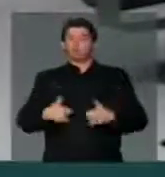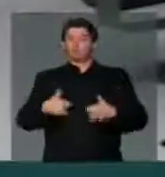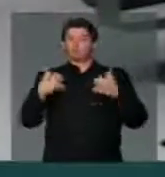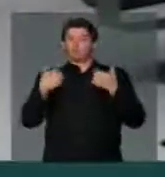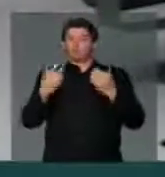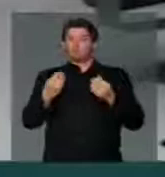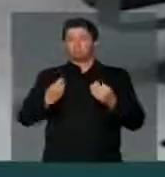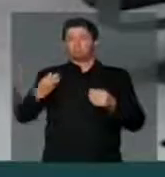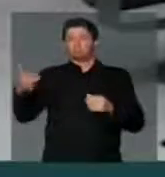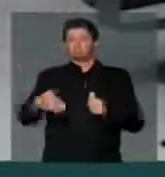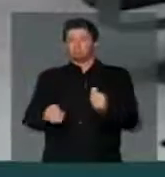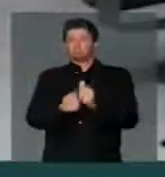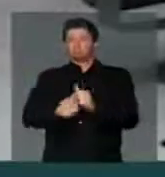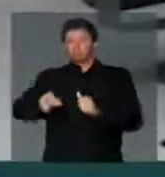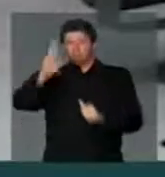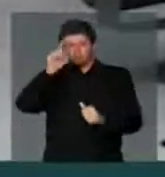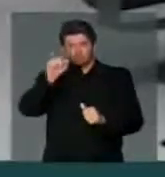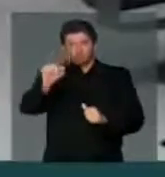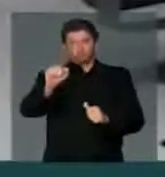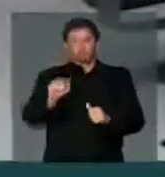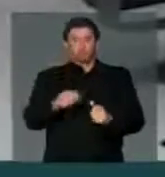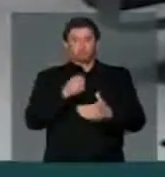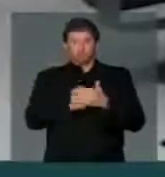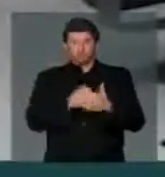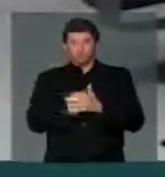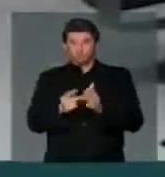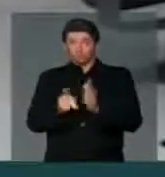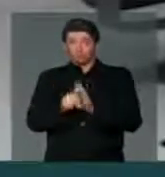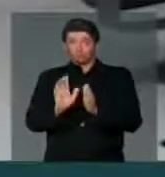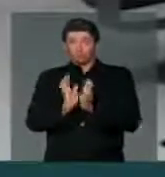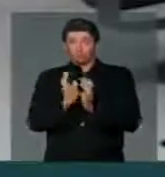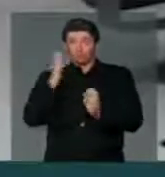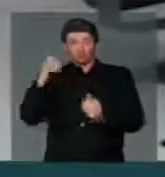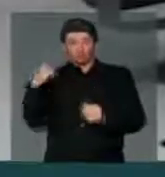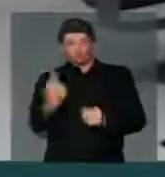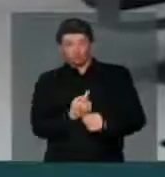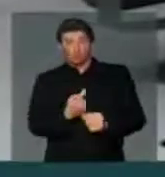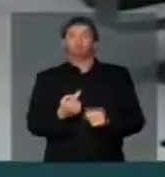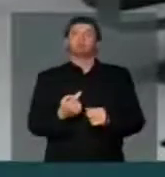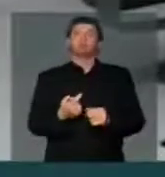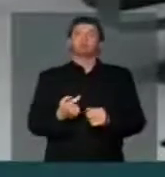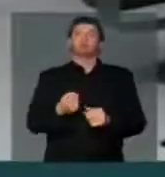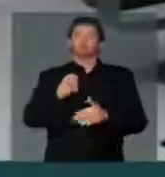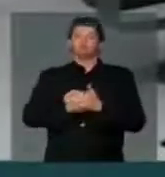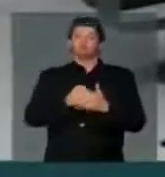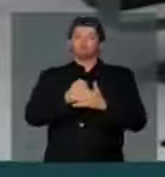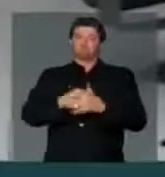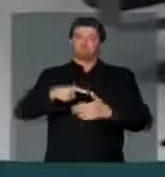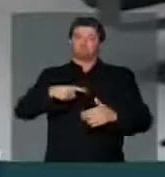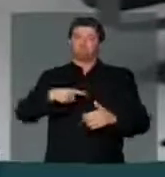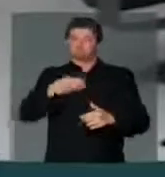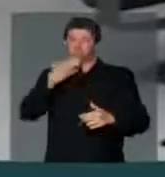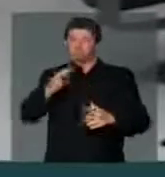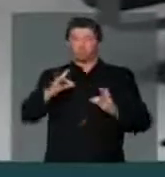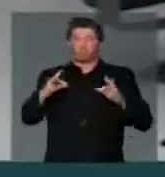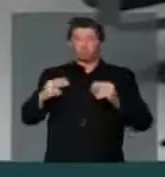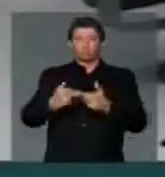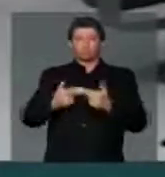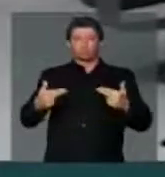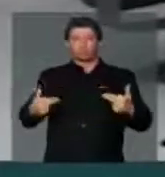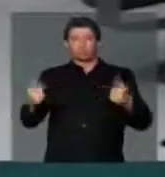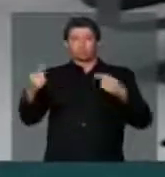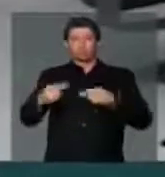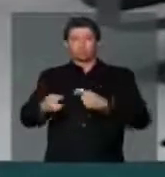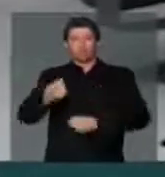de participar com Vossa Excelência na bancada do nosso partido e de tê-lo como um combatente de todos esses atos de